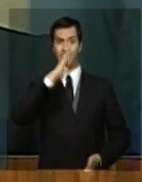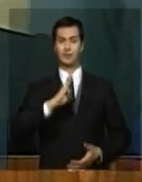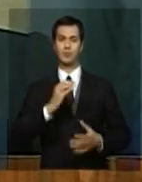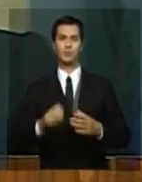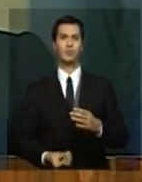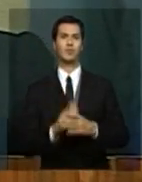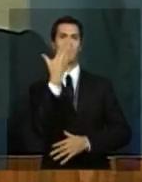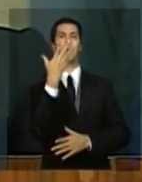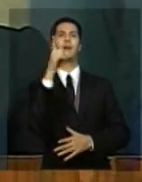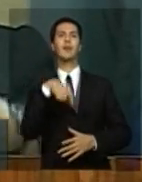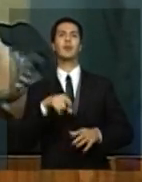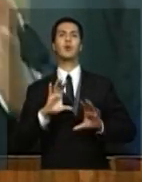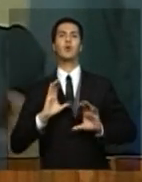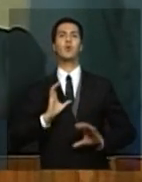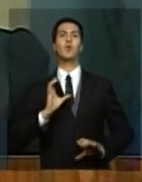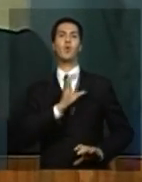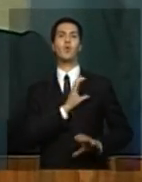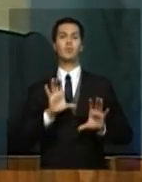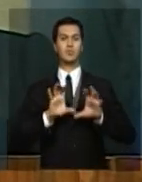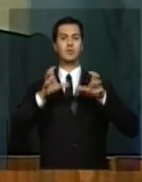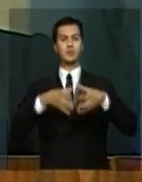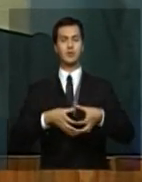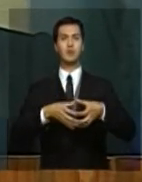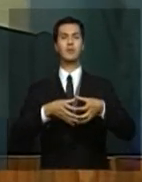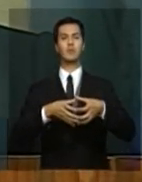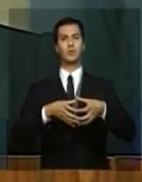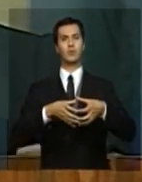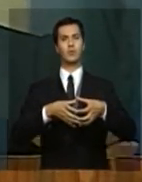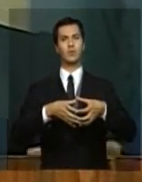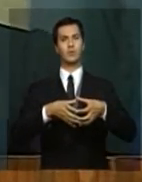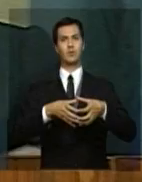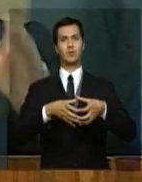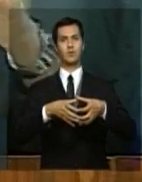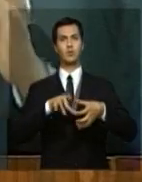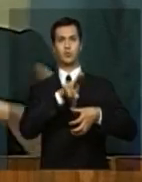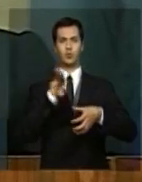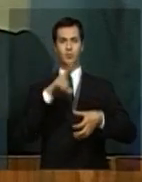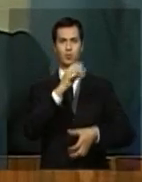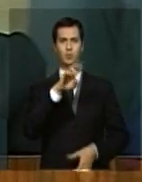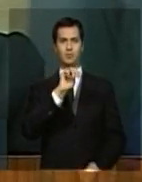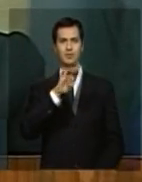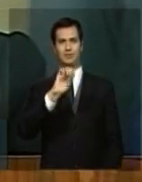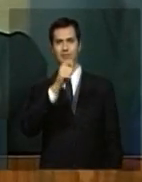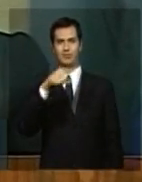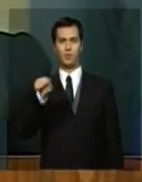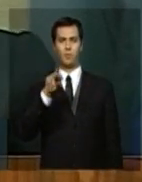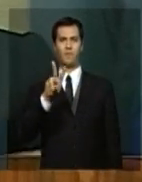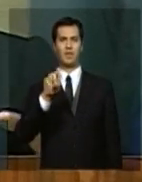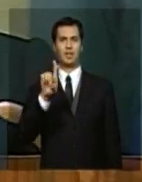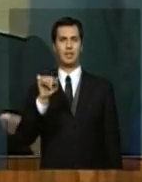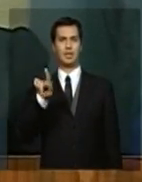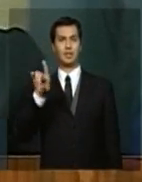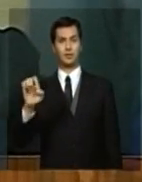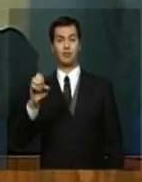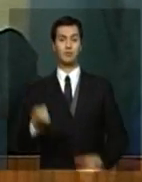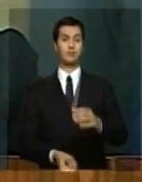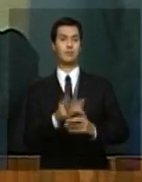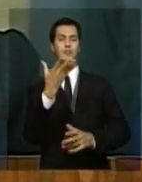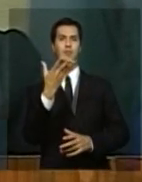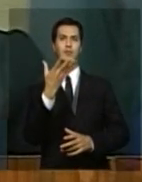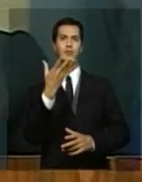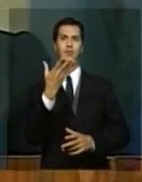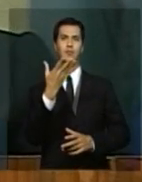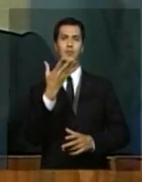presidenta Dilma Rousseff que também foi presa a dimensão da instalação dessa Comissão